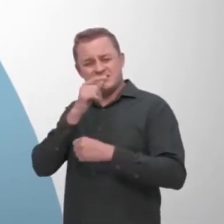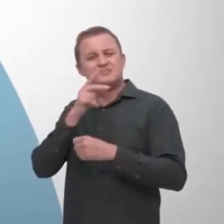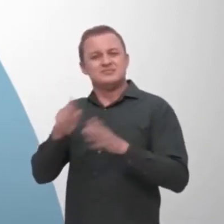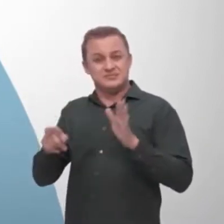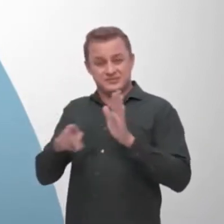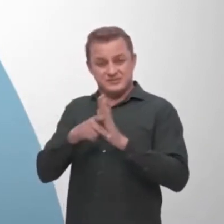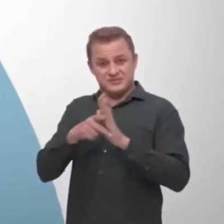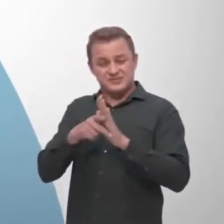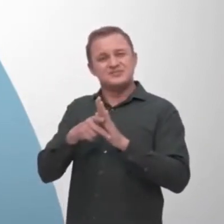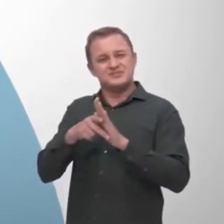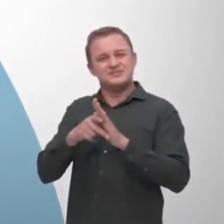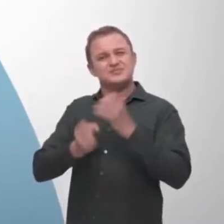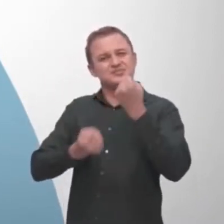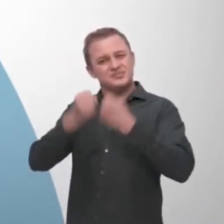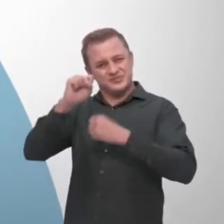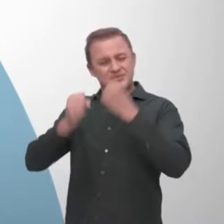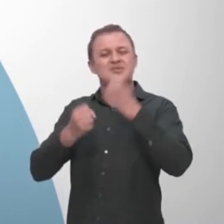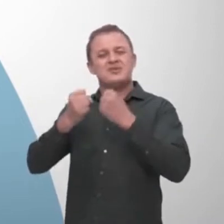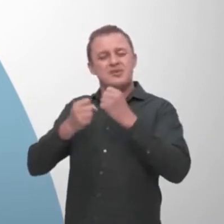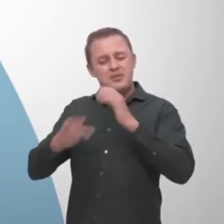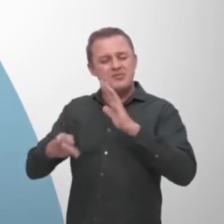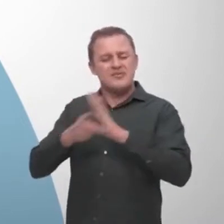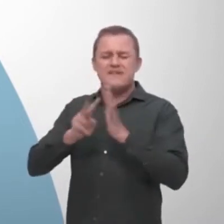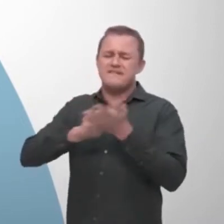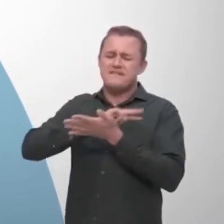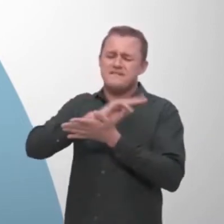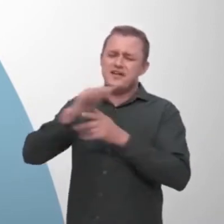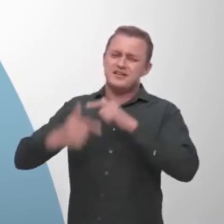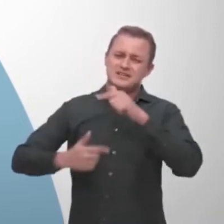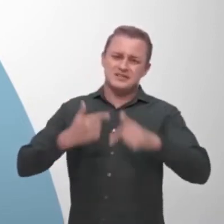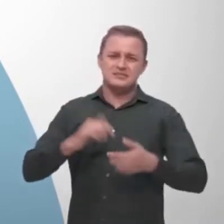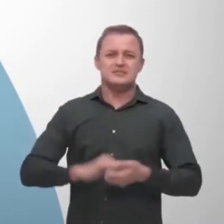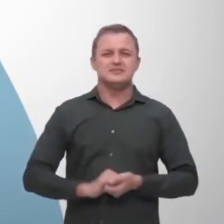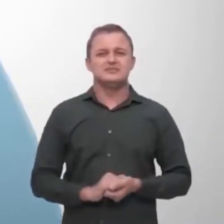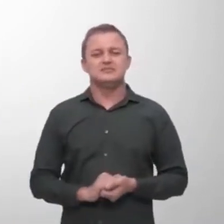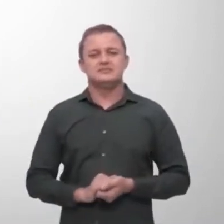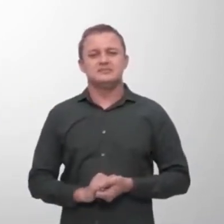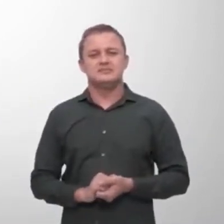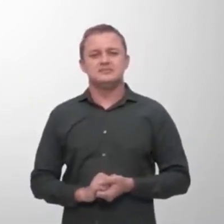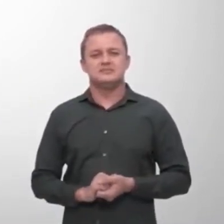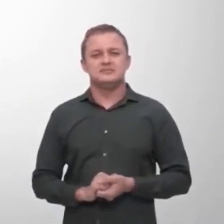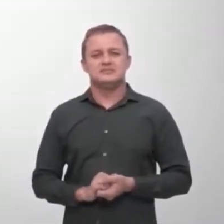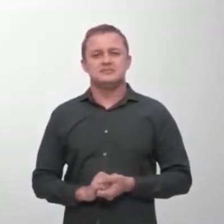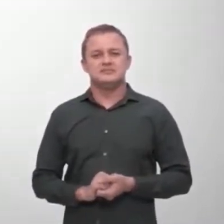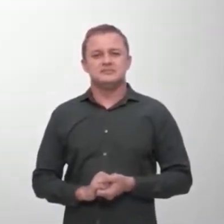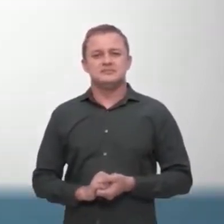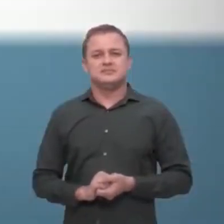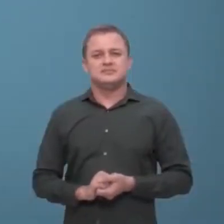que permitem que a hidráulica execute diversos trabalhos.